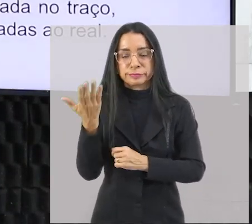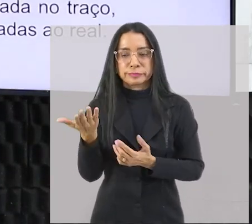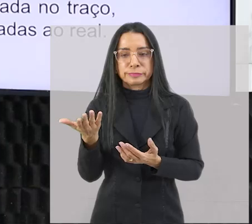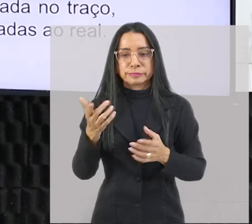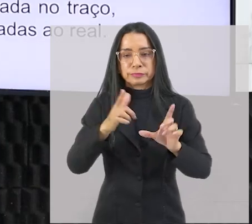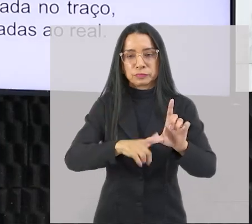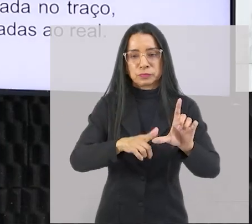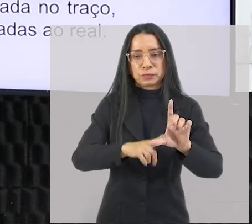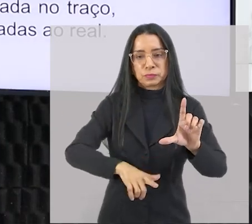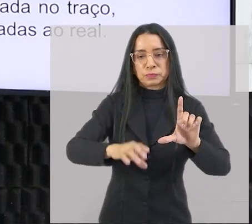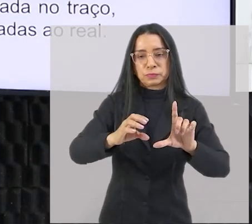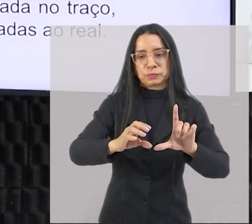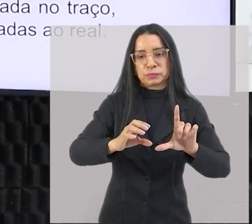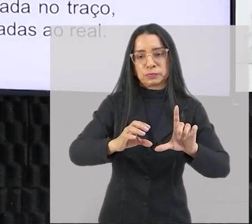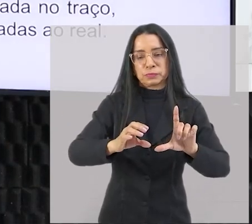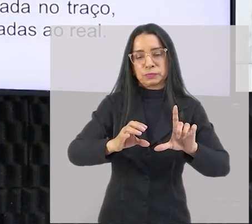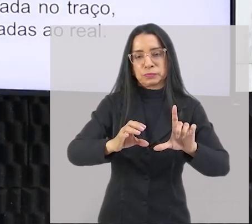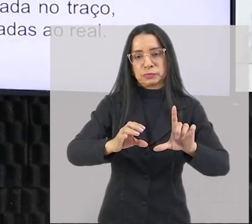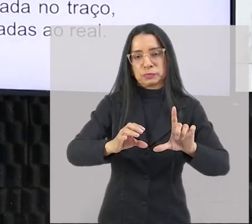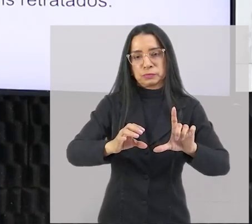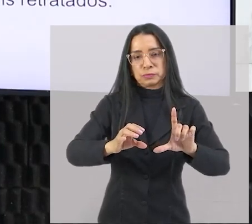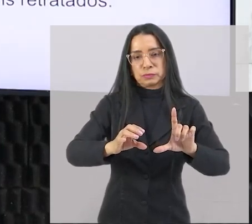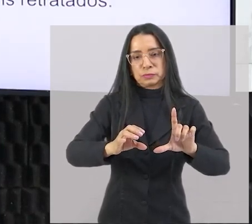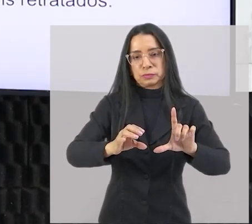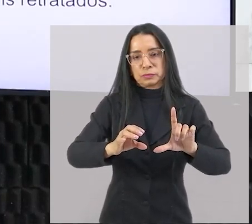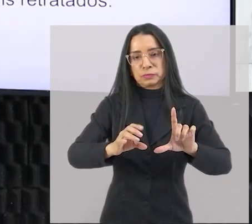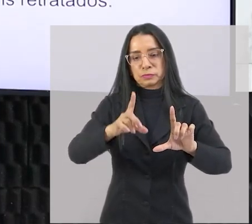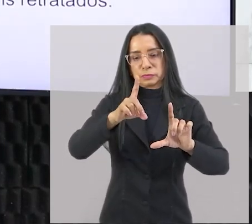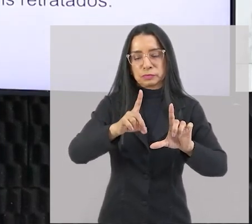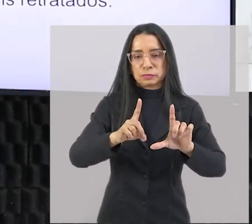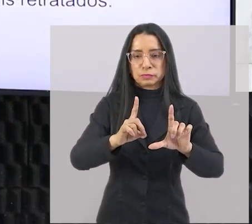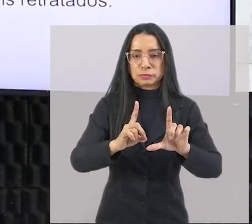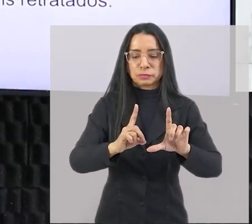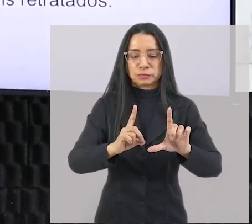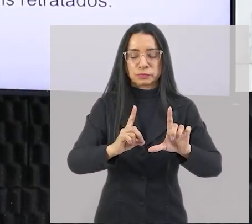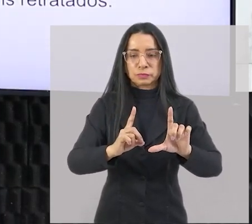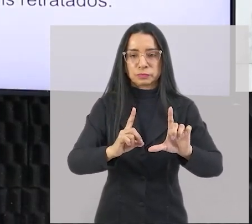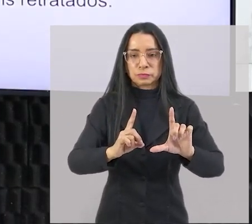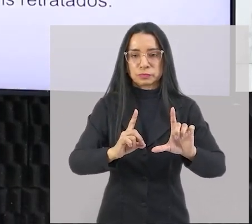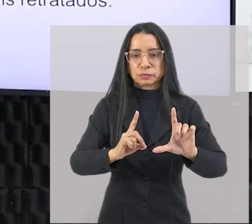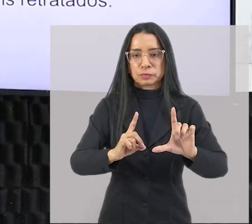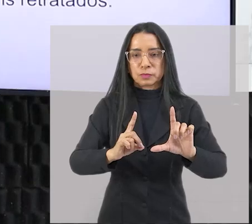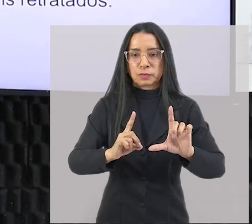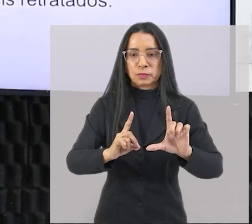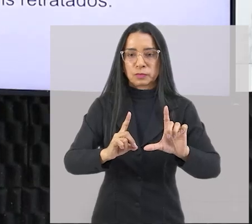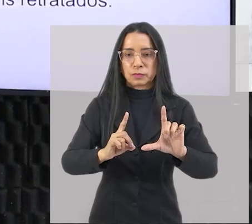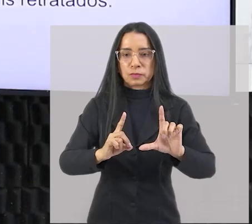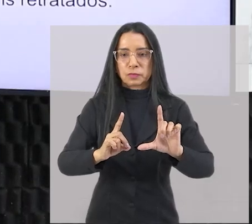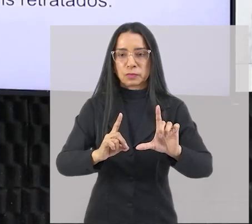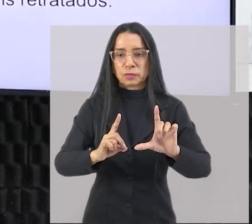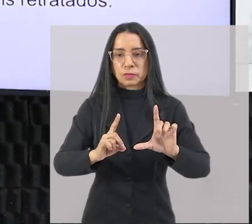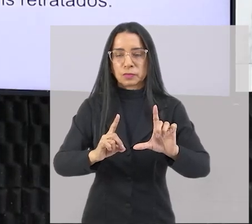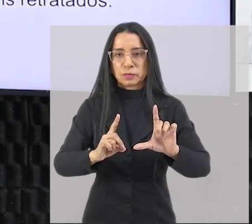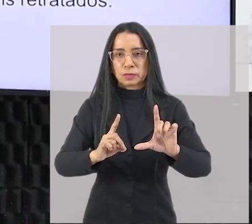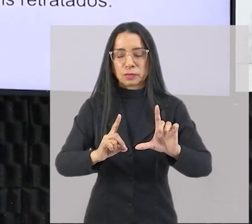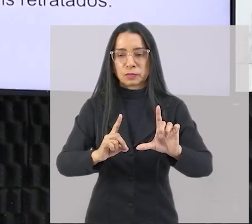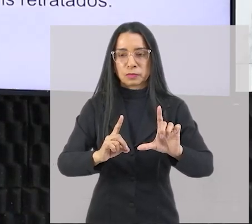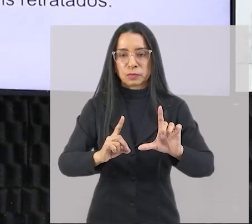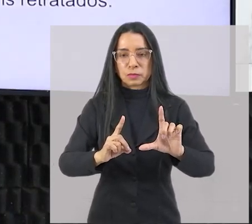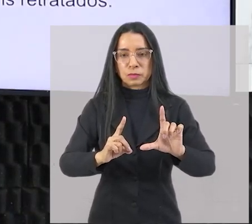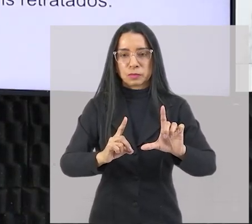formas vinculadas ao real. Pode ser que sim, pode ser que não. Letra D. Do reflexo que, apesar do